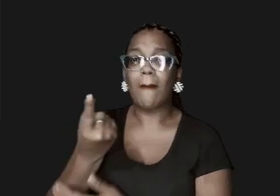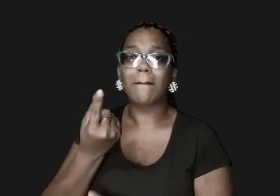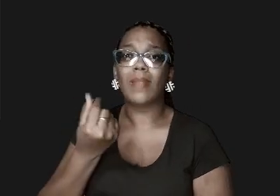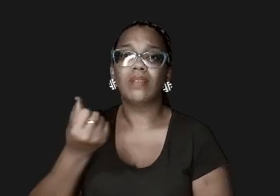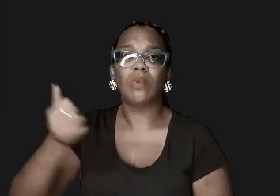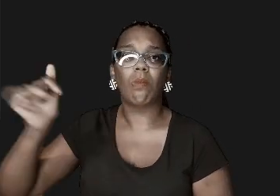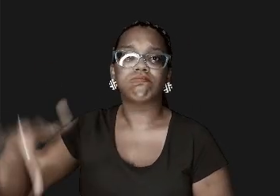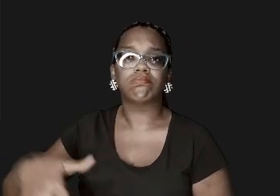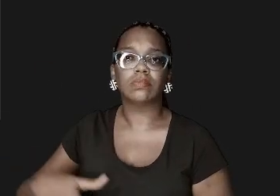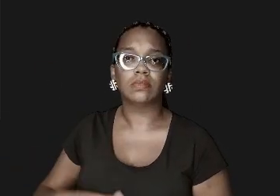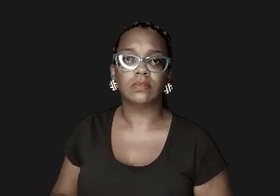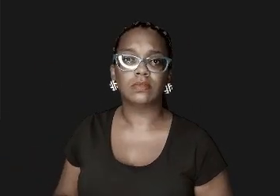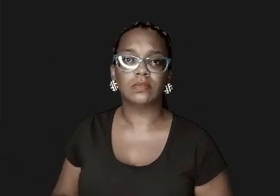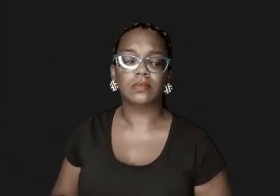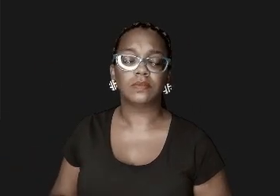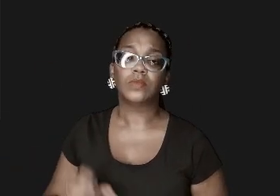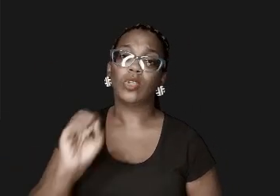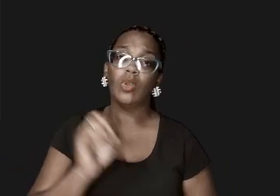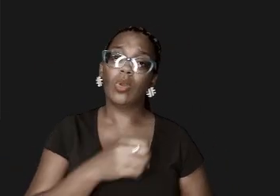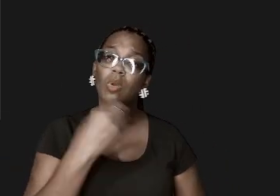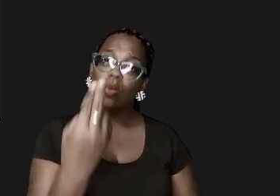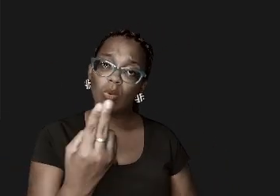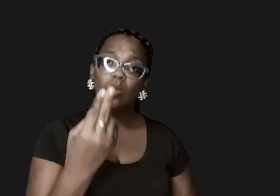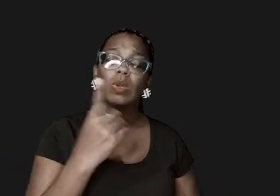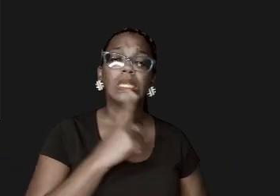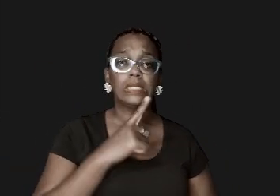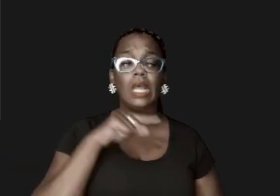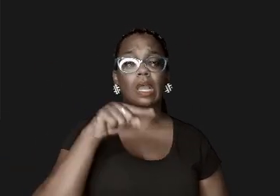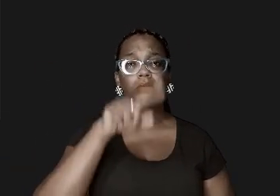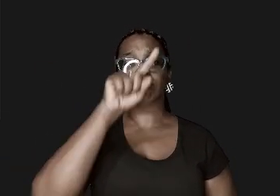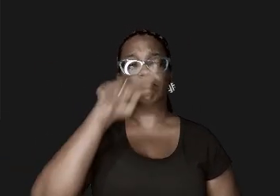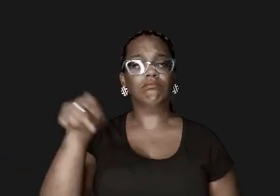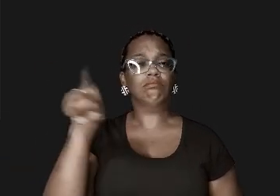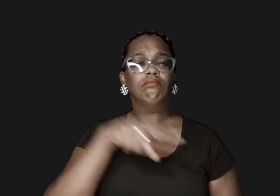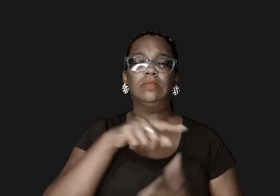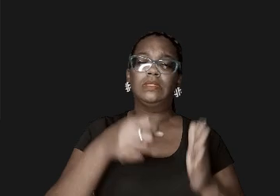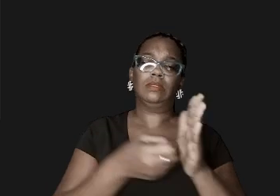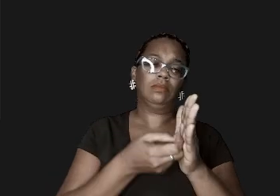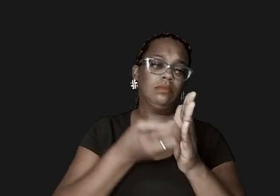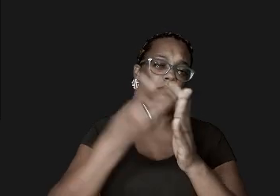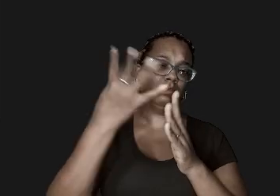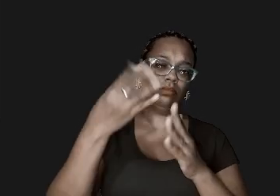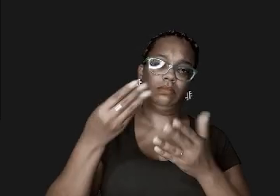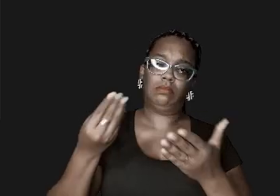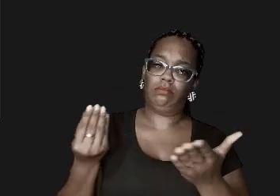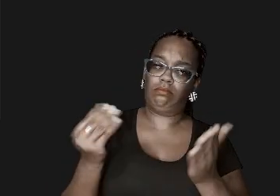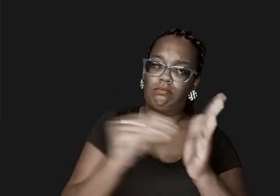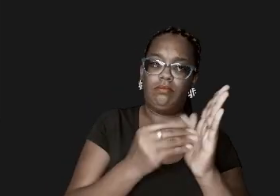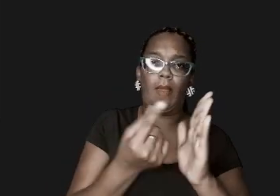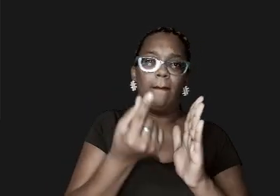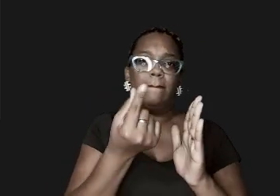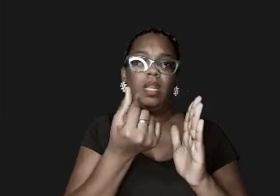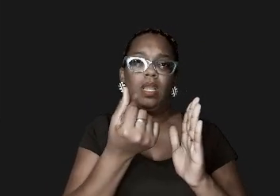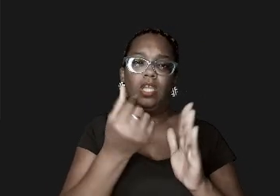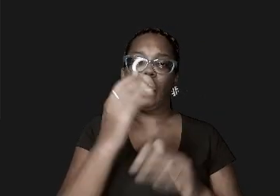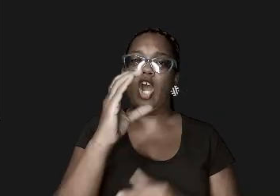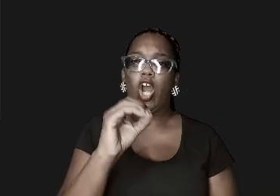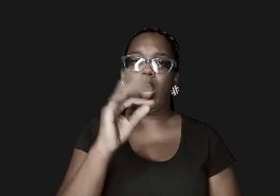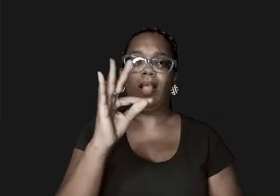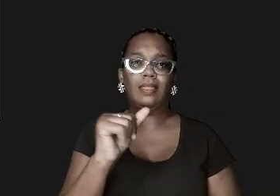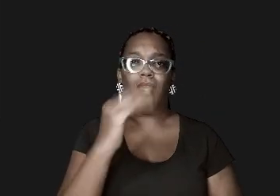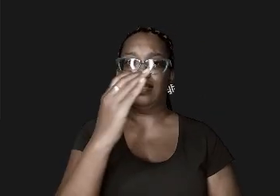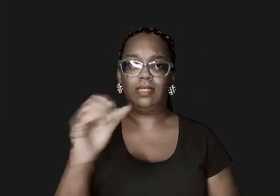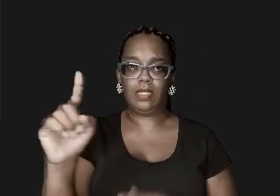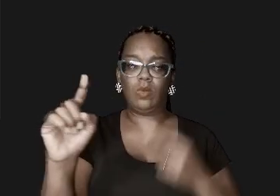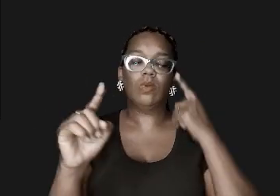um investidor compre um ativo ou seja levado induzido ao comparativo pelo preço que ele não vale da mesma forma do